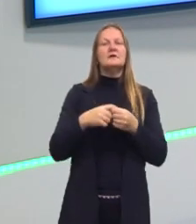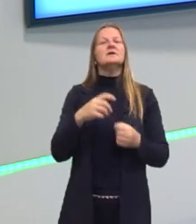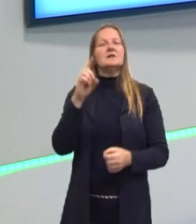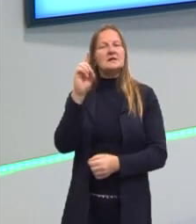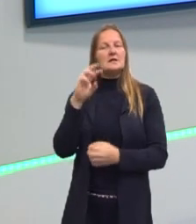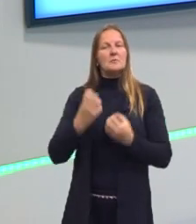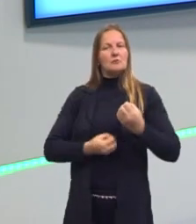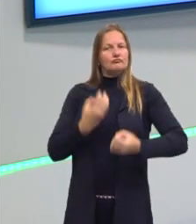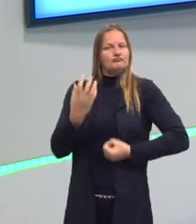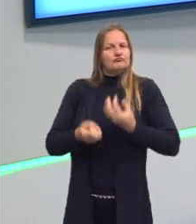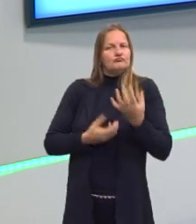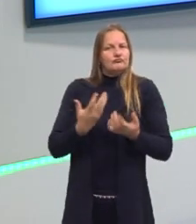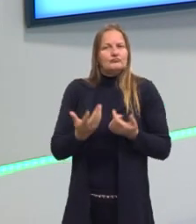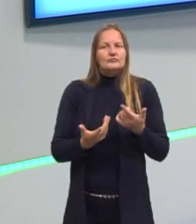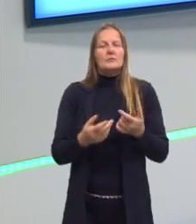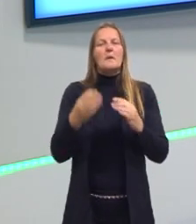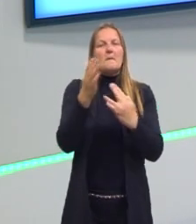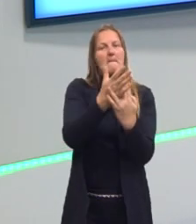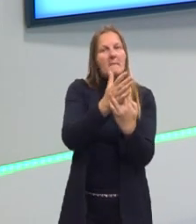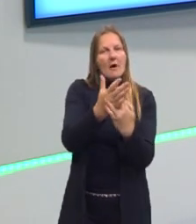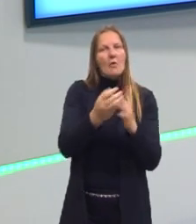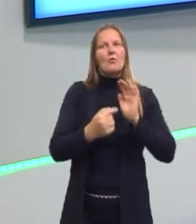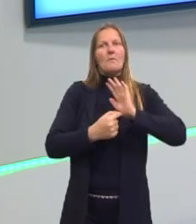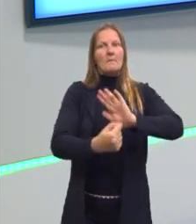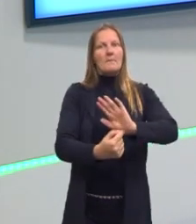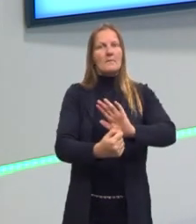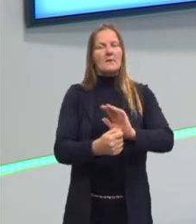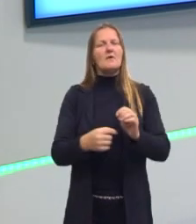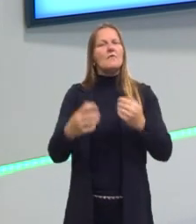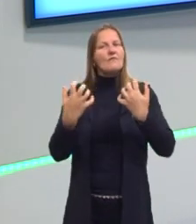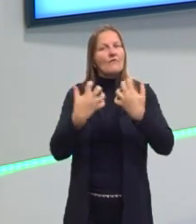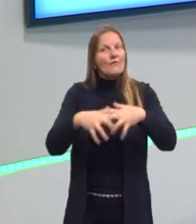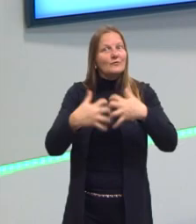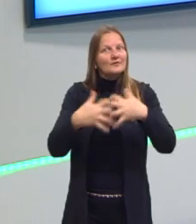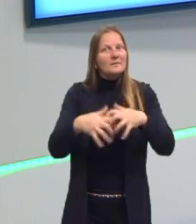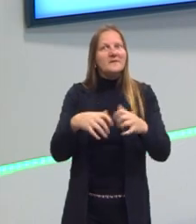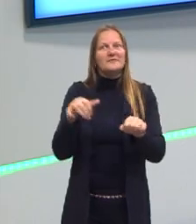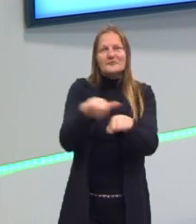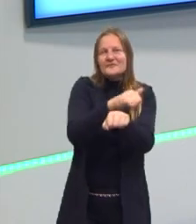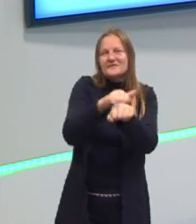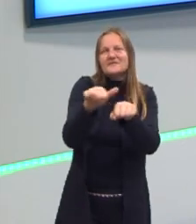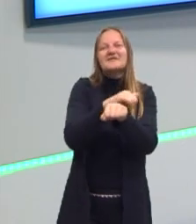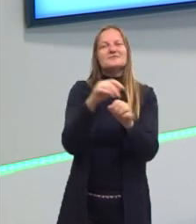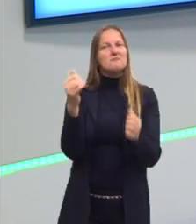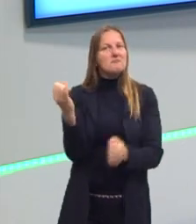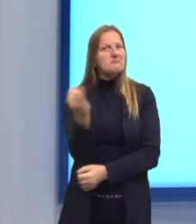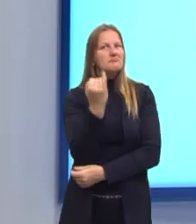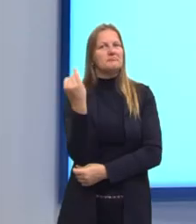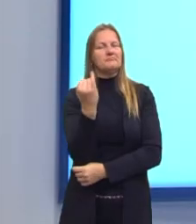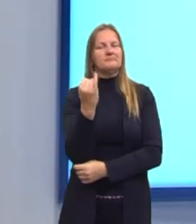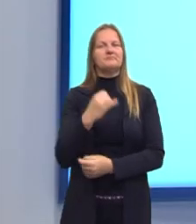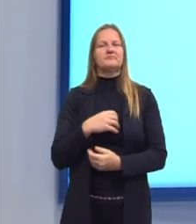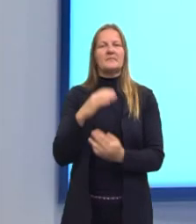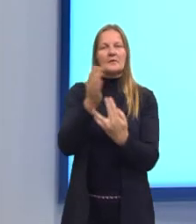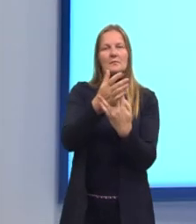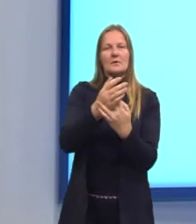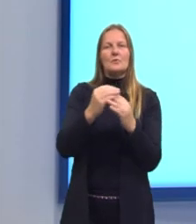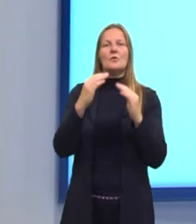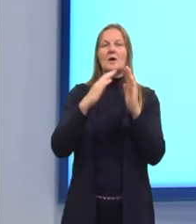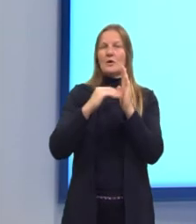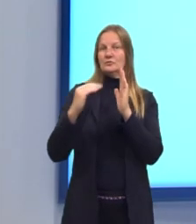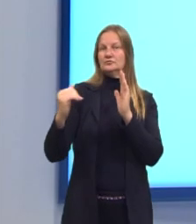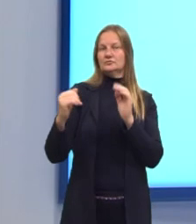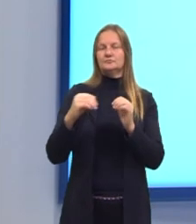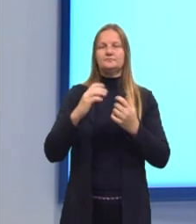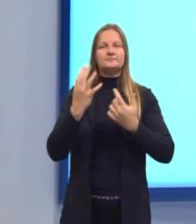a expressividade do Barroco é que funciona muito bem como uma estratégia então o Barroco ele é um estilo artístico